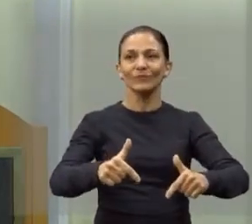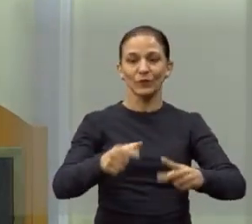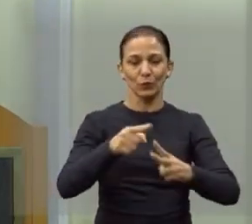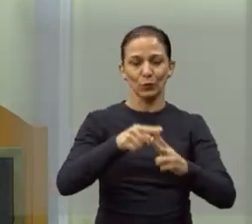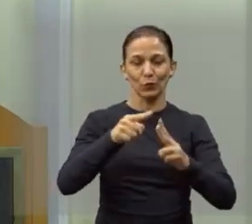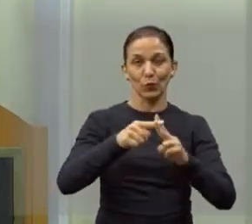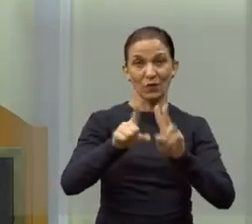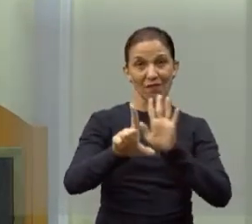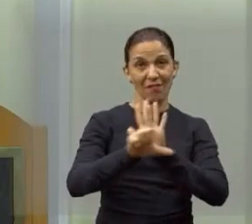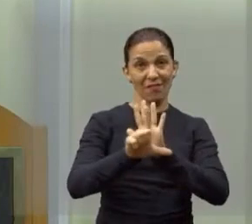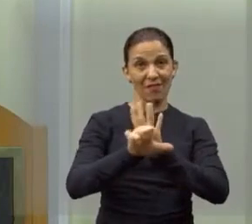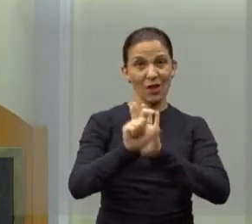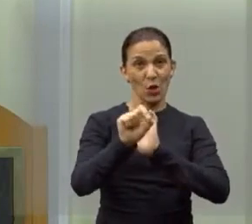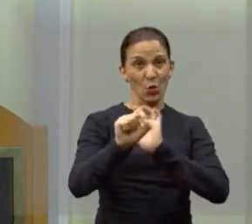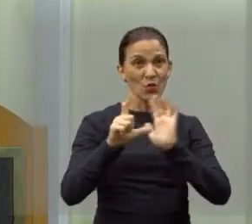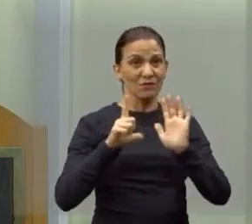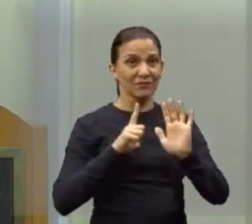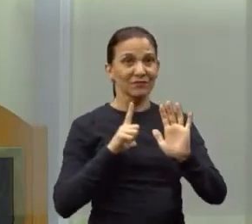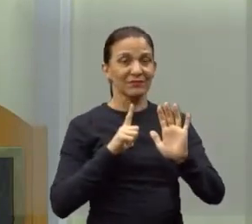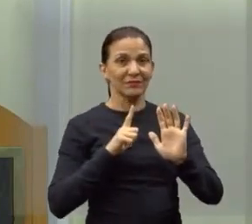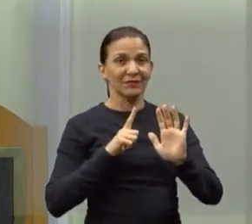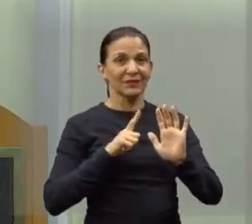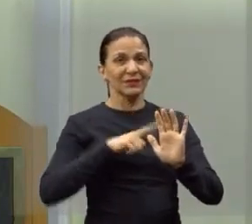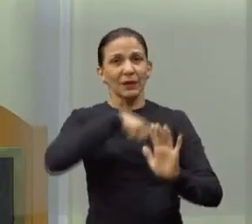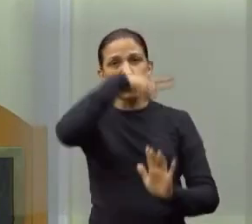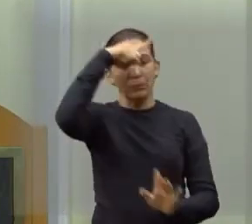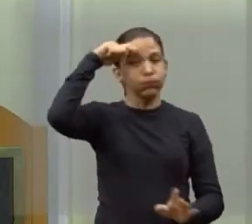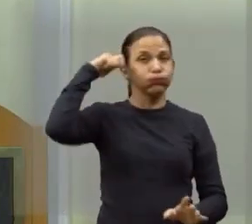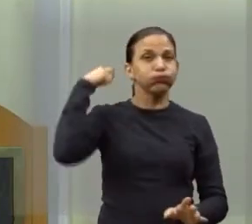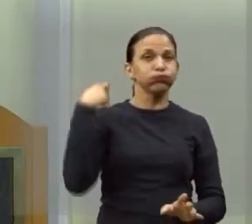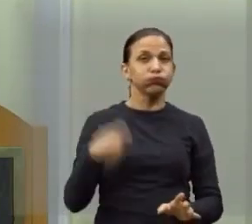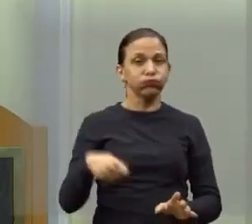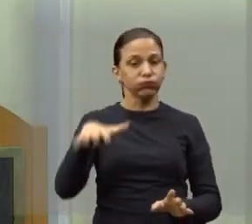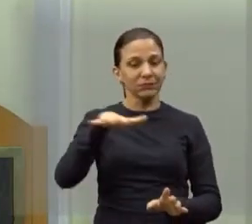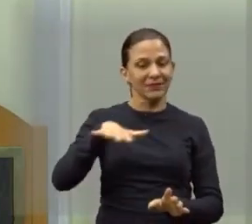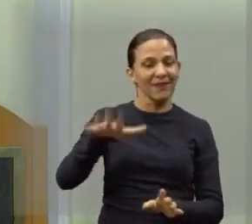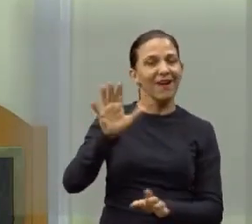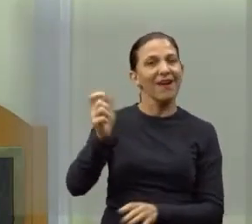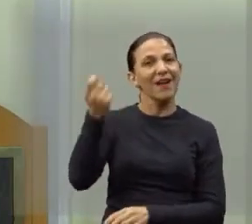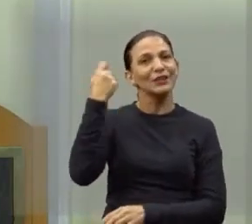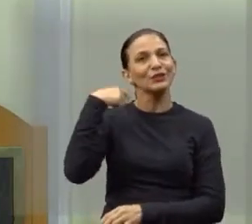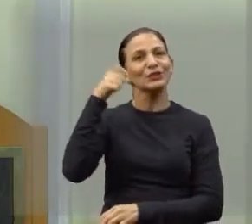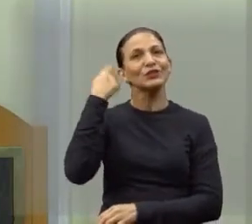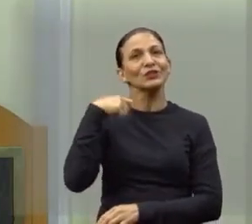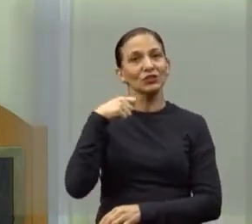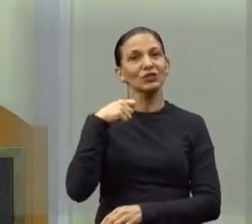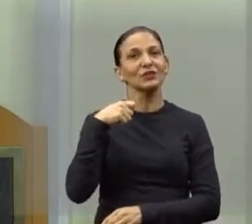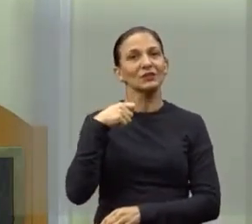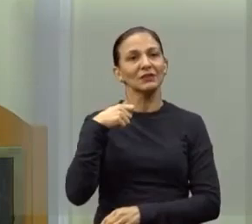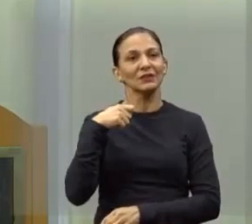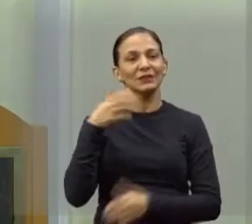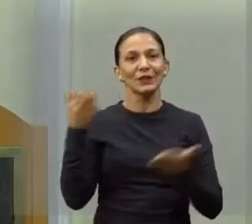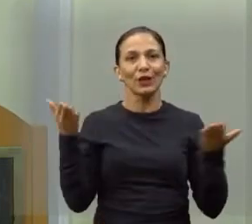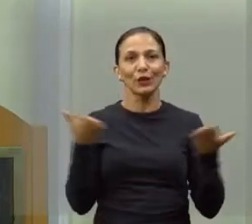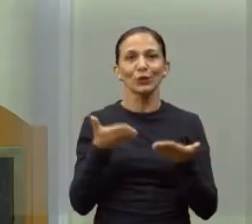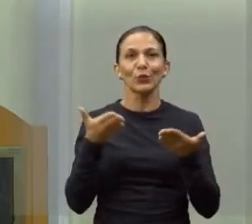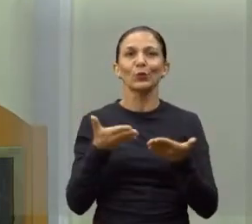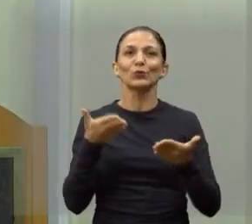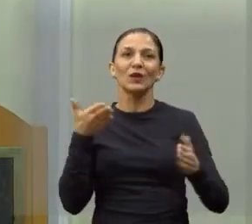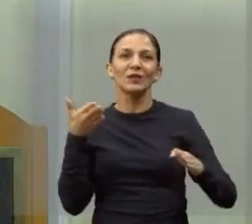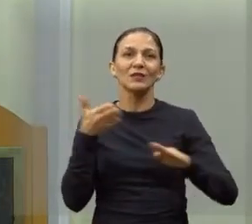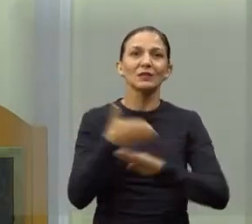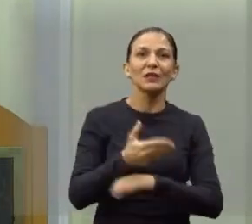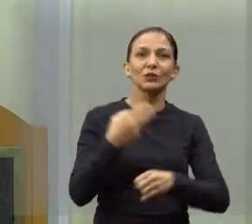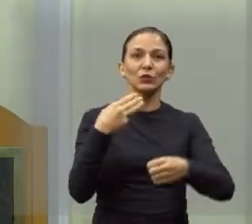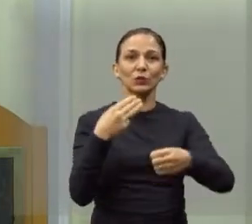duas leis, é uma luta muito árdua da classe artística e que está batendo as portas dos